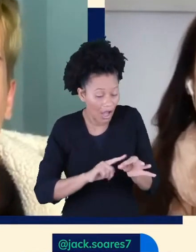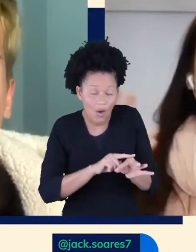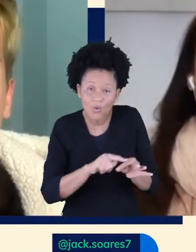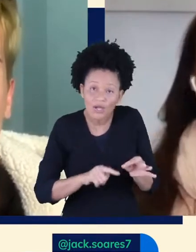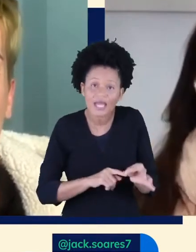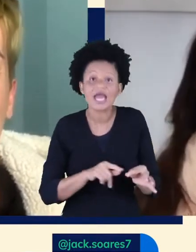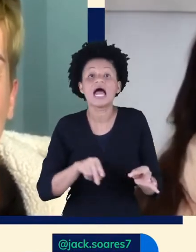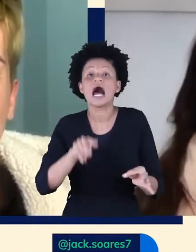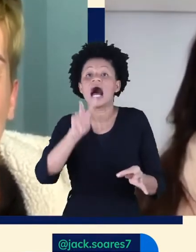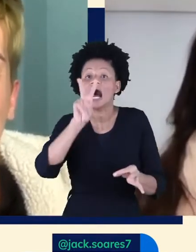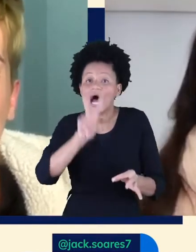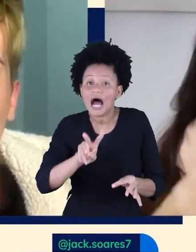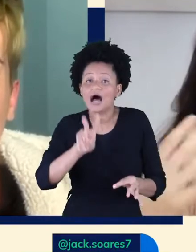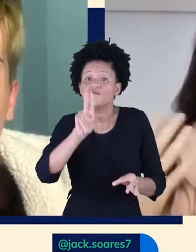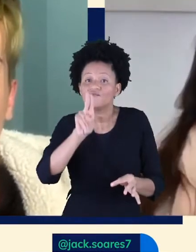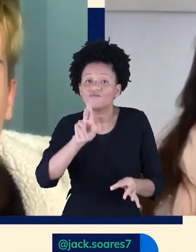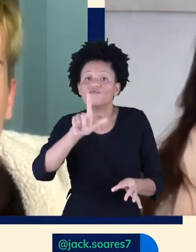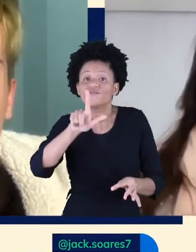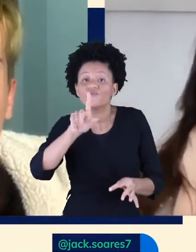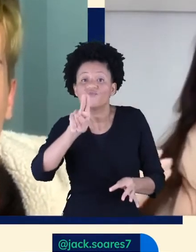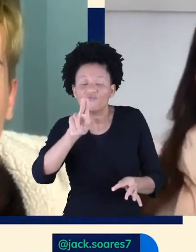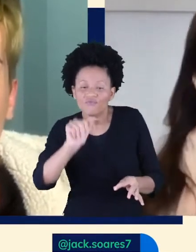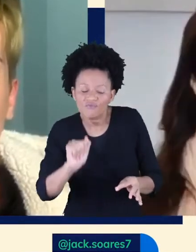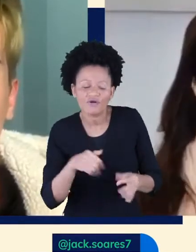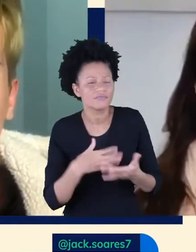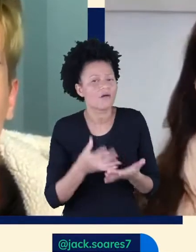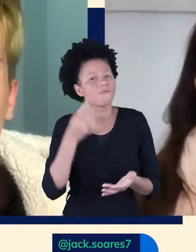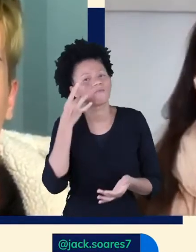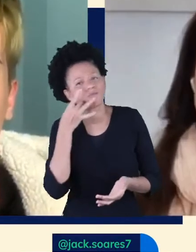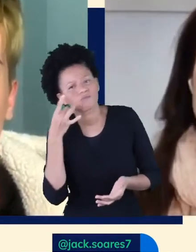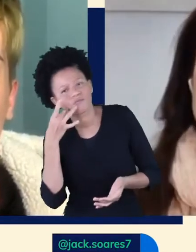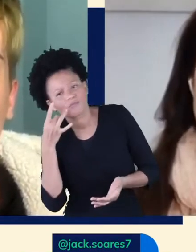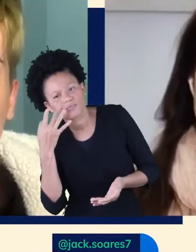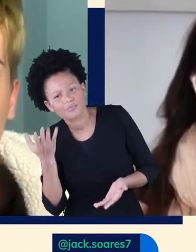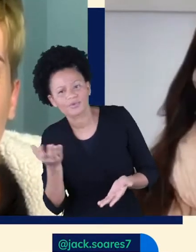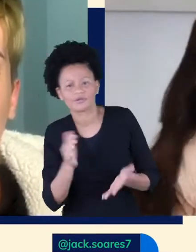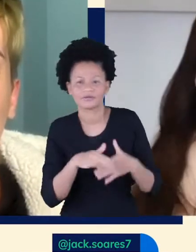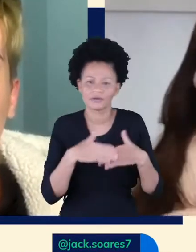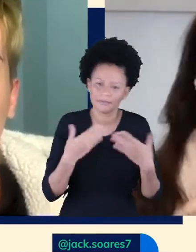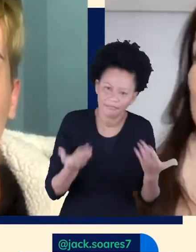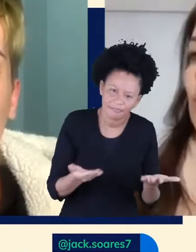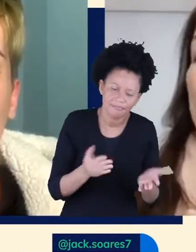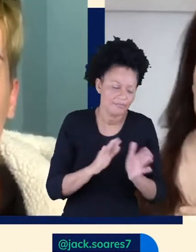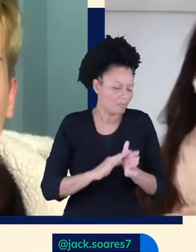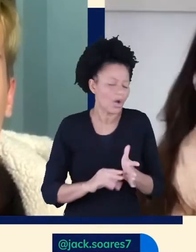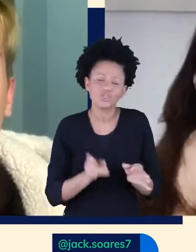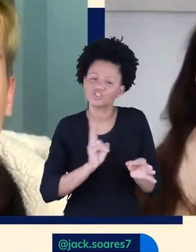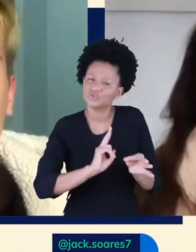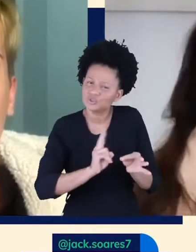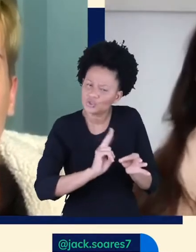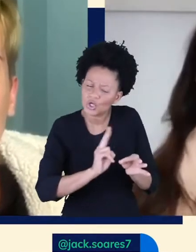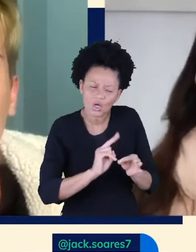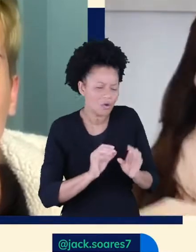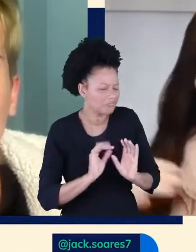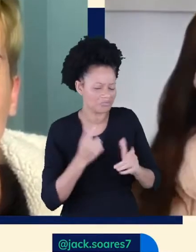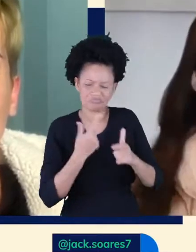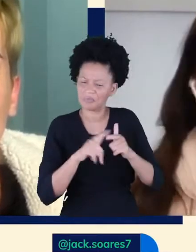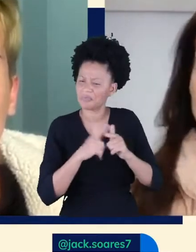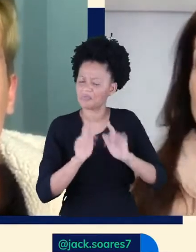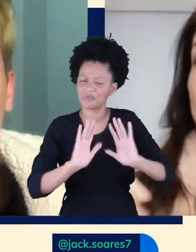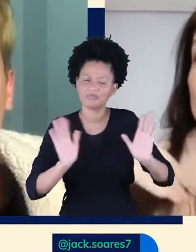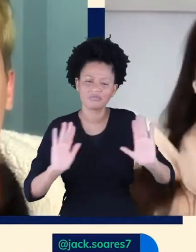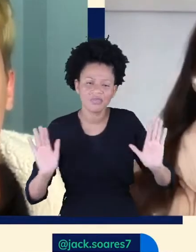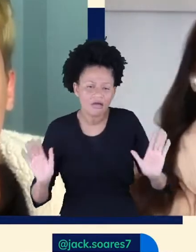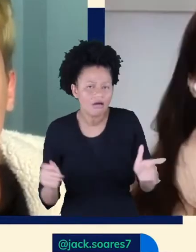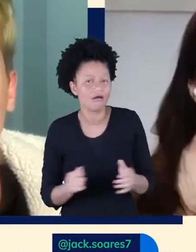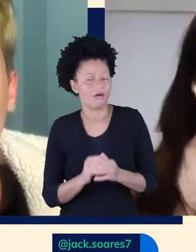Tem algum problema? Então sempre reforçar, é o bumbum, é a pepeca, pode usar apelido, não tem problema. O ideal é